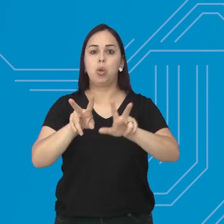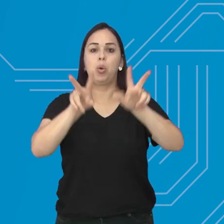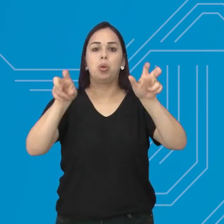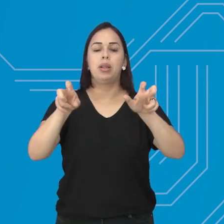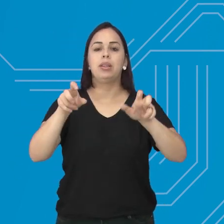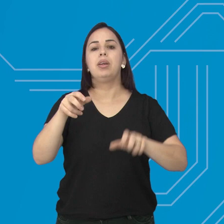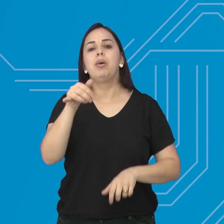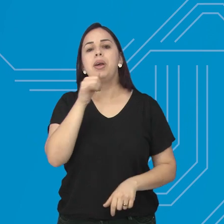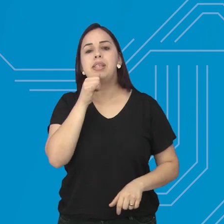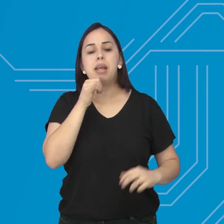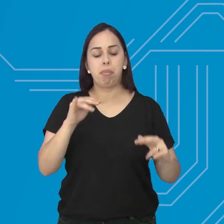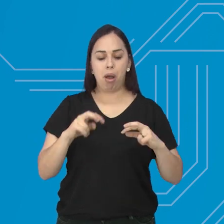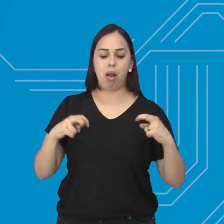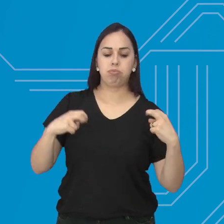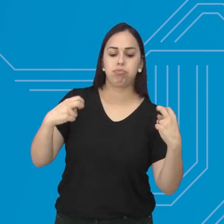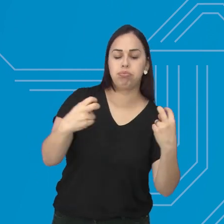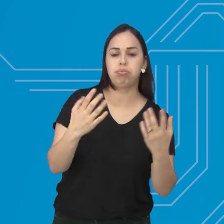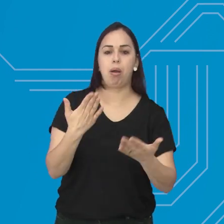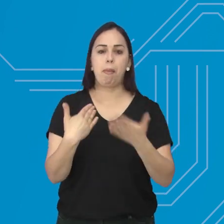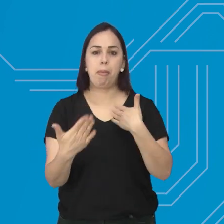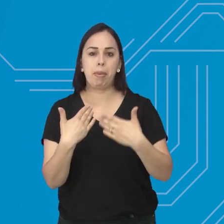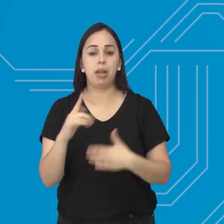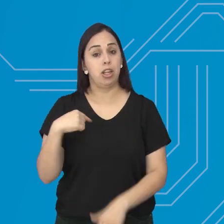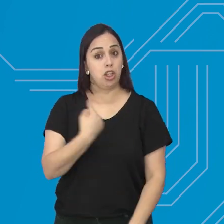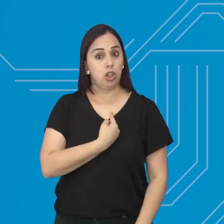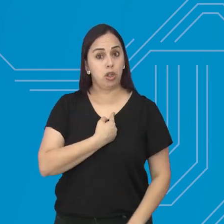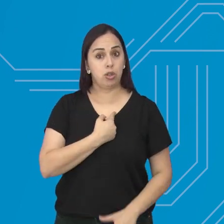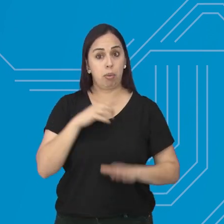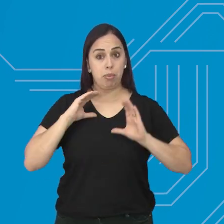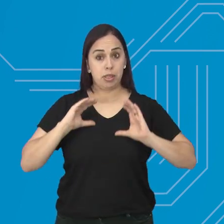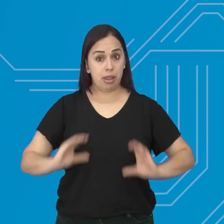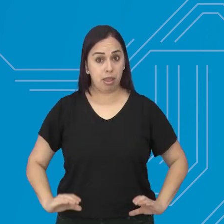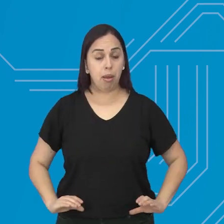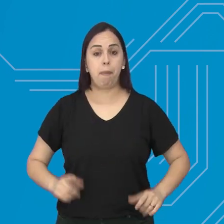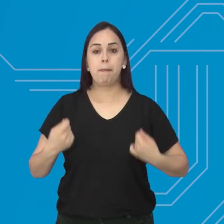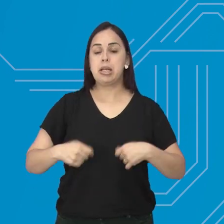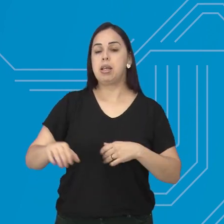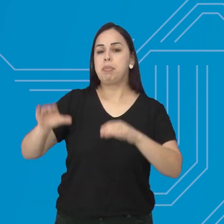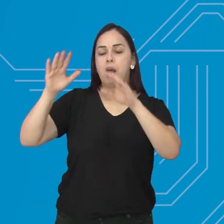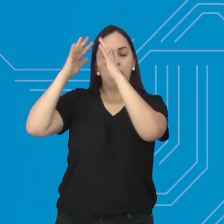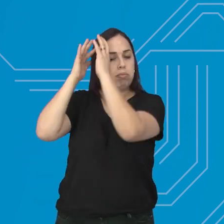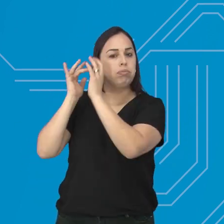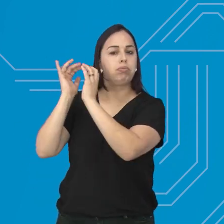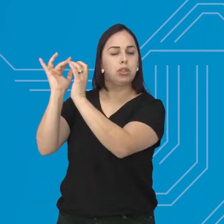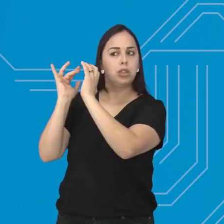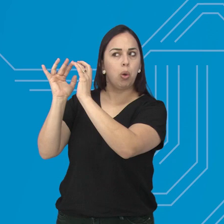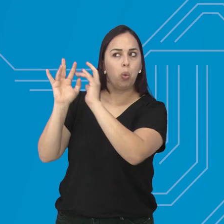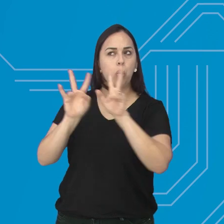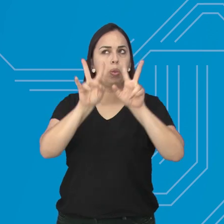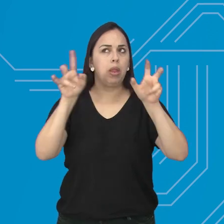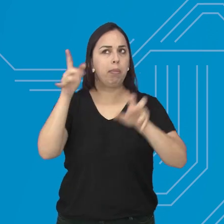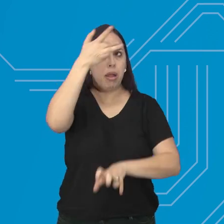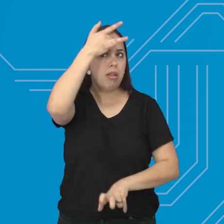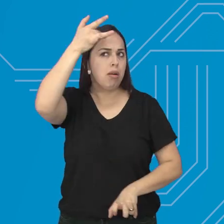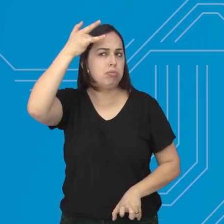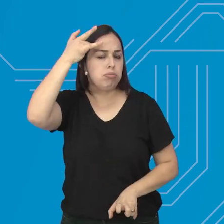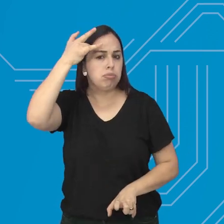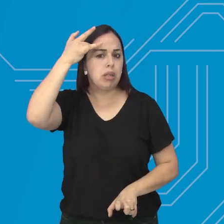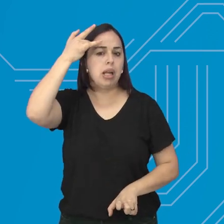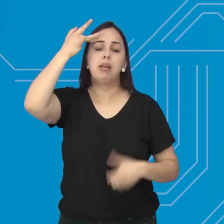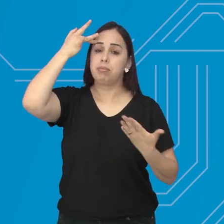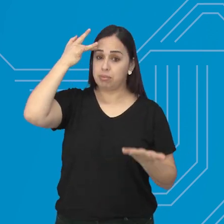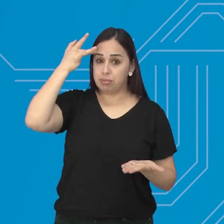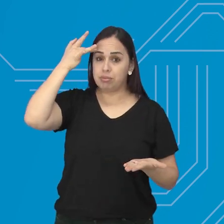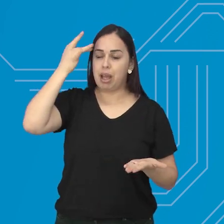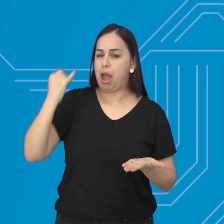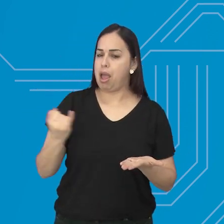ações sobre o tema, como as rodas de conversa. E nós, como cidadãos, precisamos refletir muito sobre esse assunto,